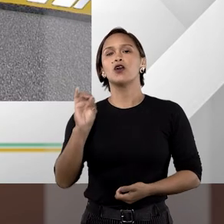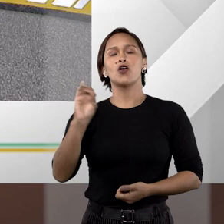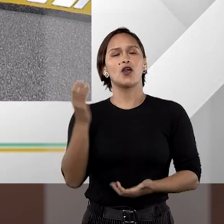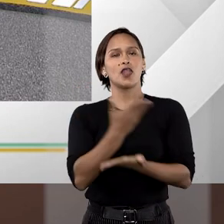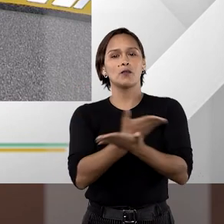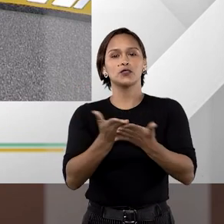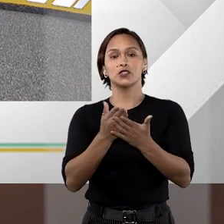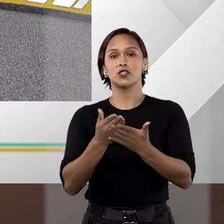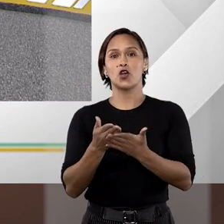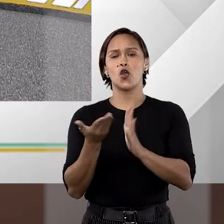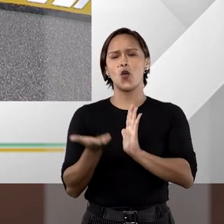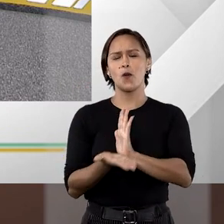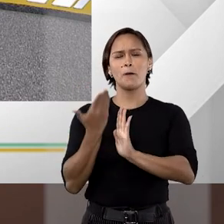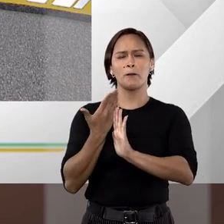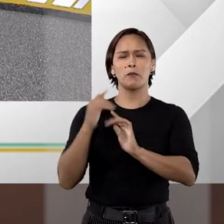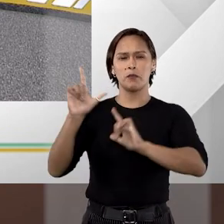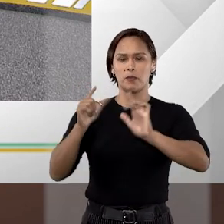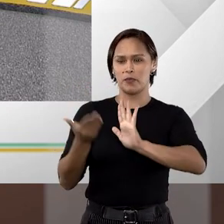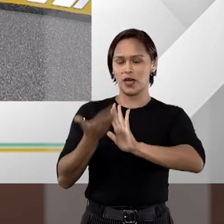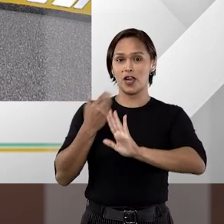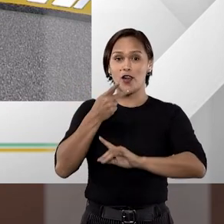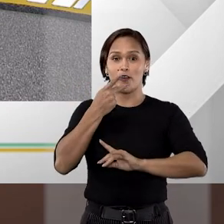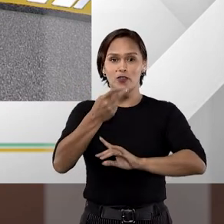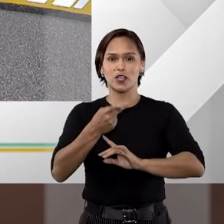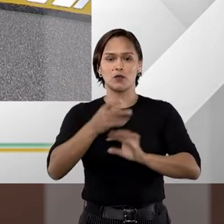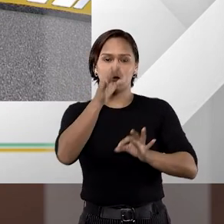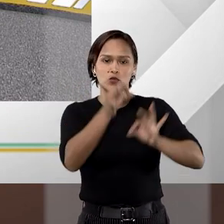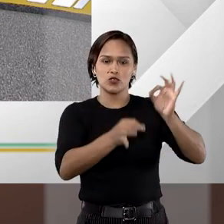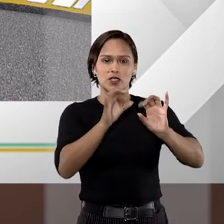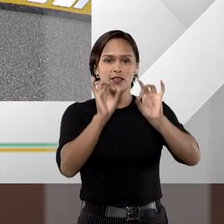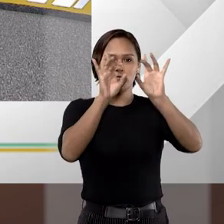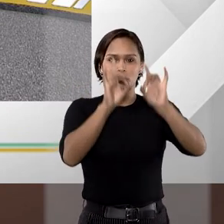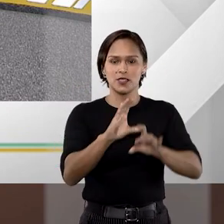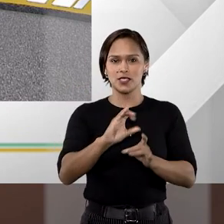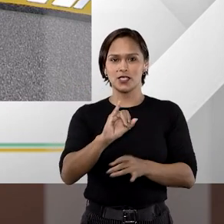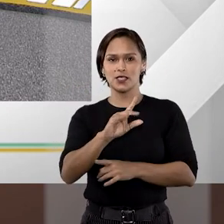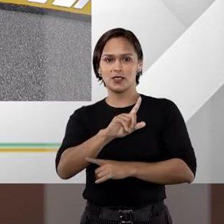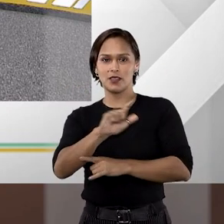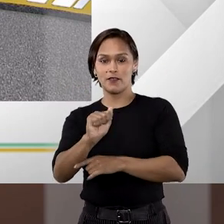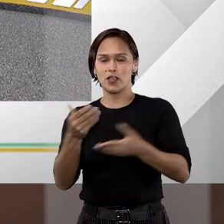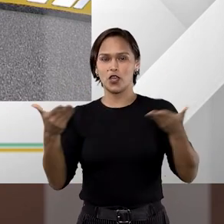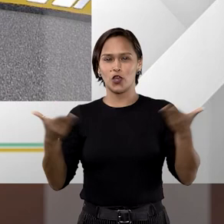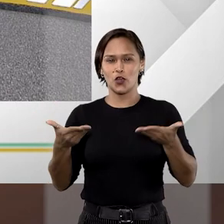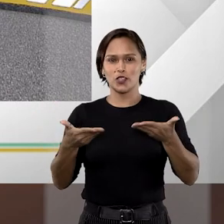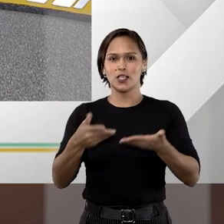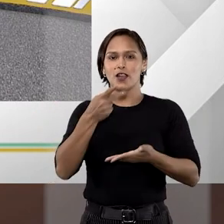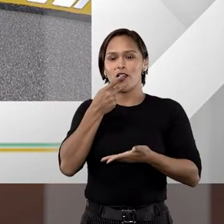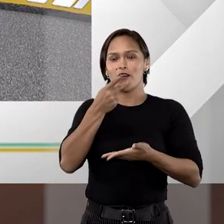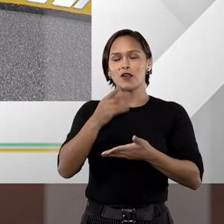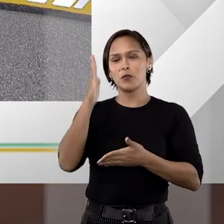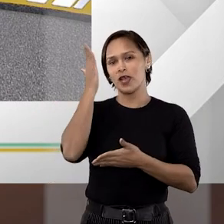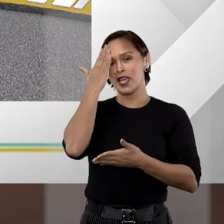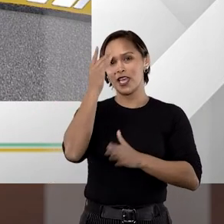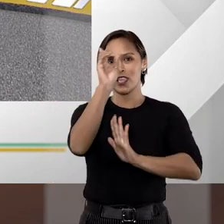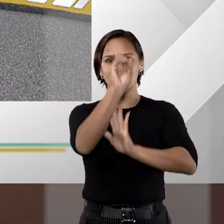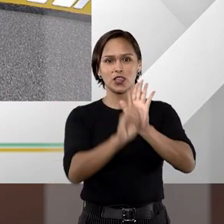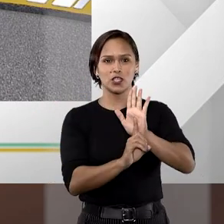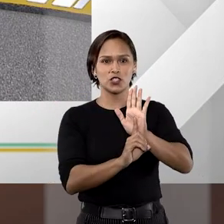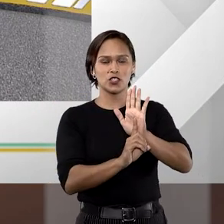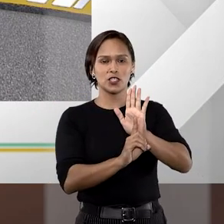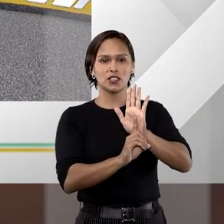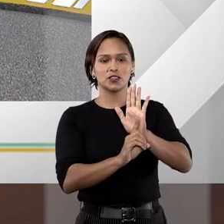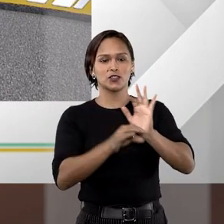o Olá pessoal no programa passado nós falamos sobre os juizados especiais cíveis E hoje nós vamos entender